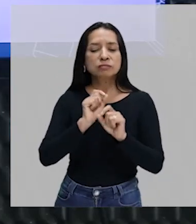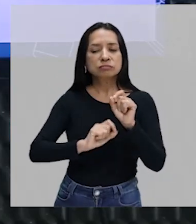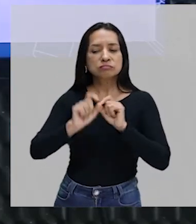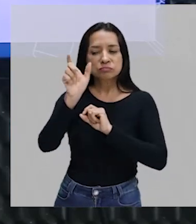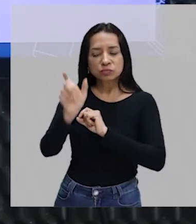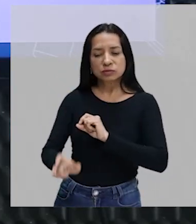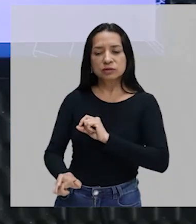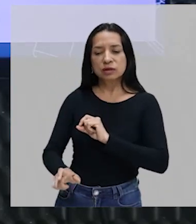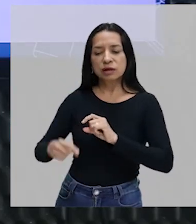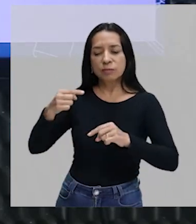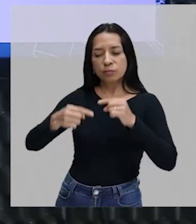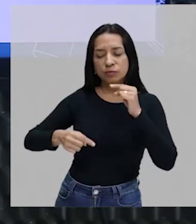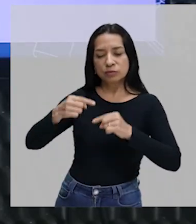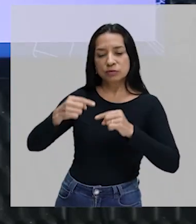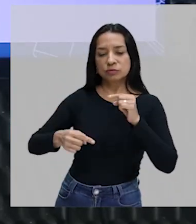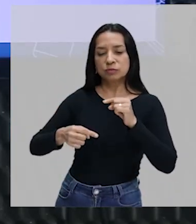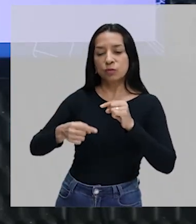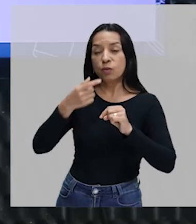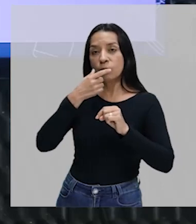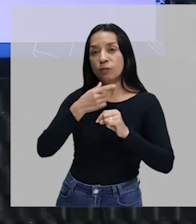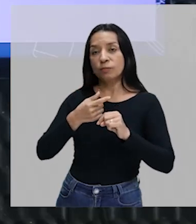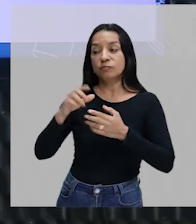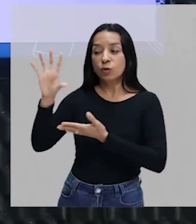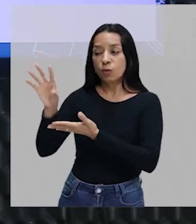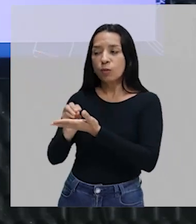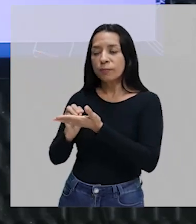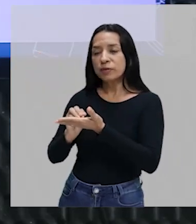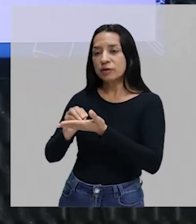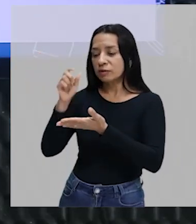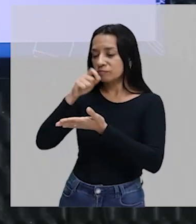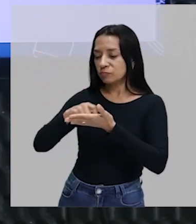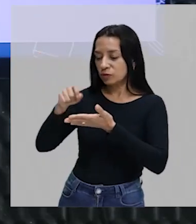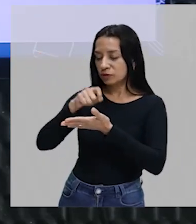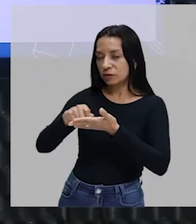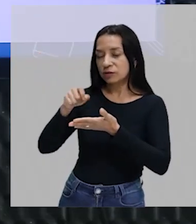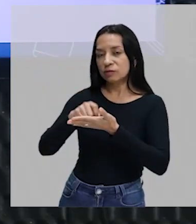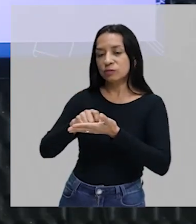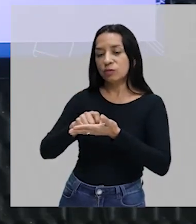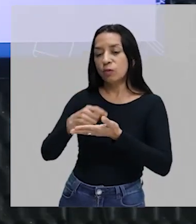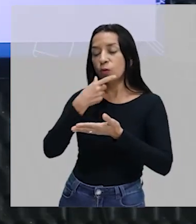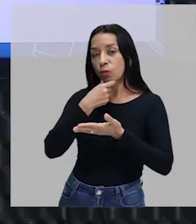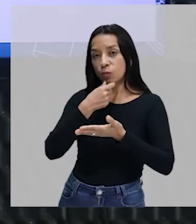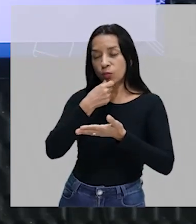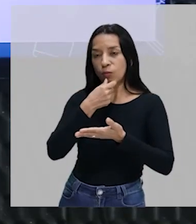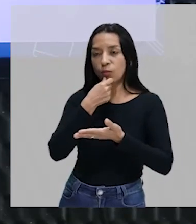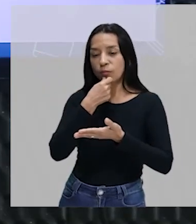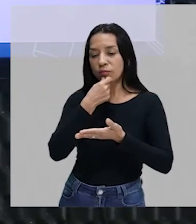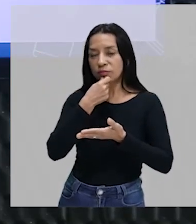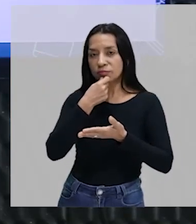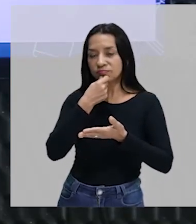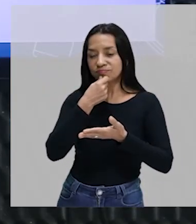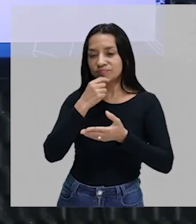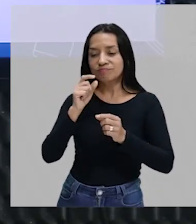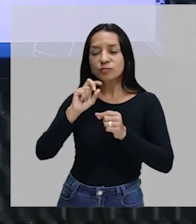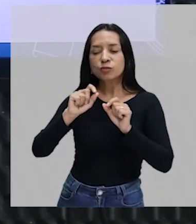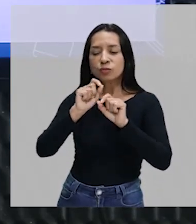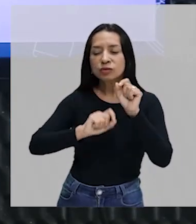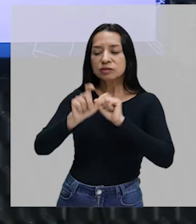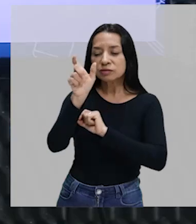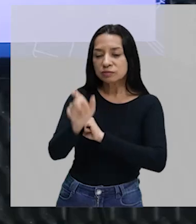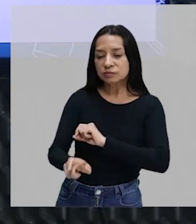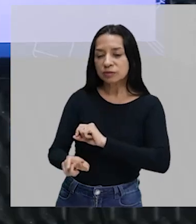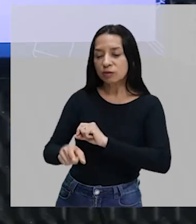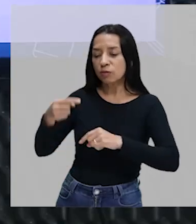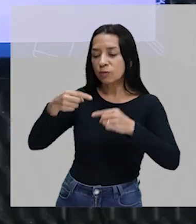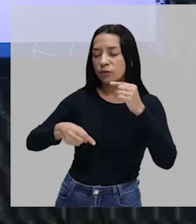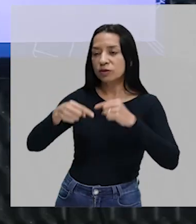caderno. O homem é um animal político, segundo Aristóteles. O que quer dizer isso? O que